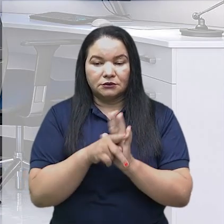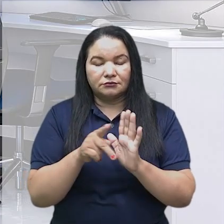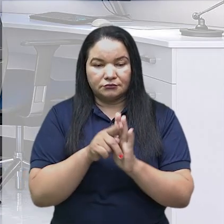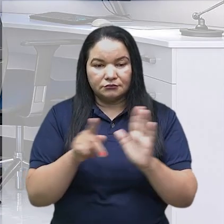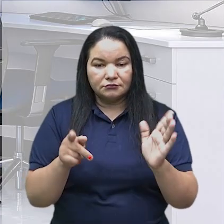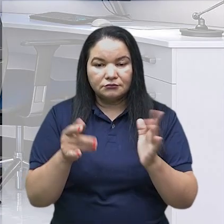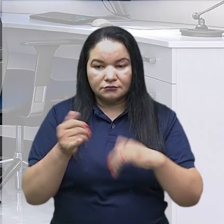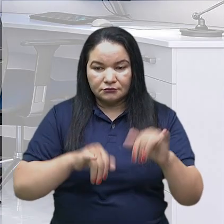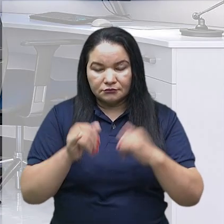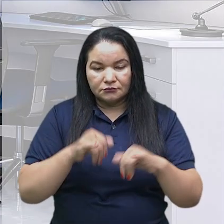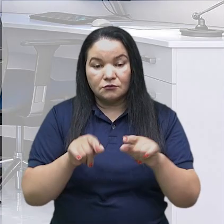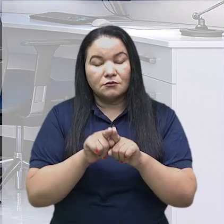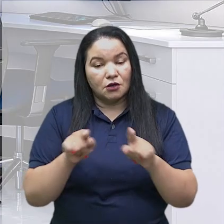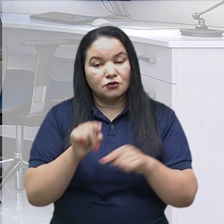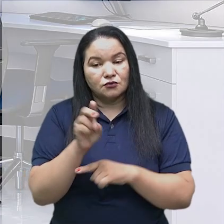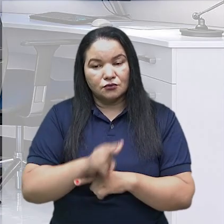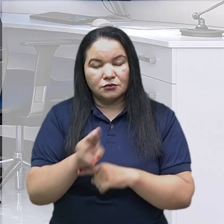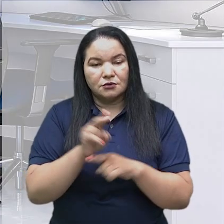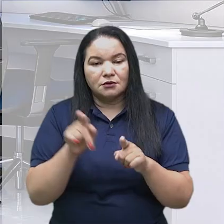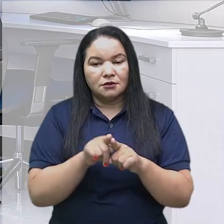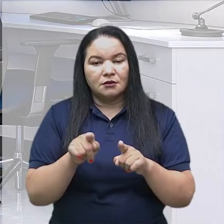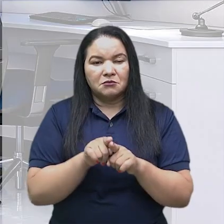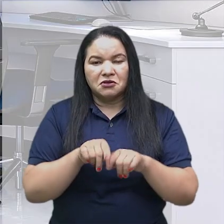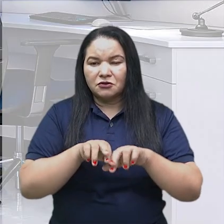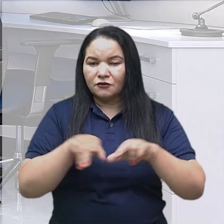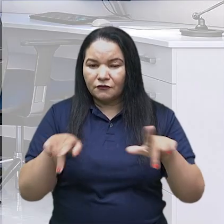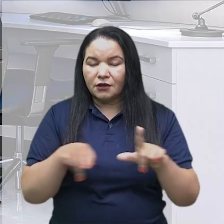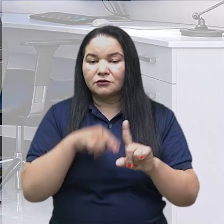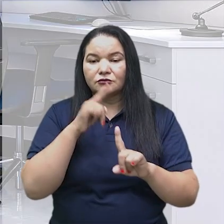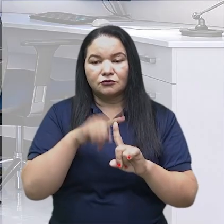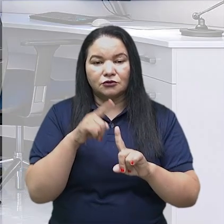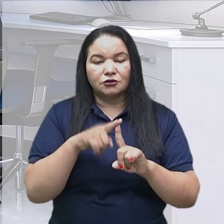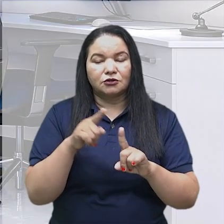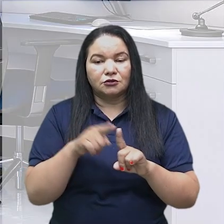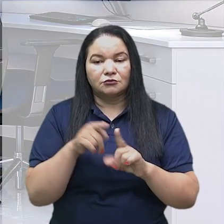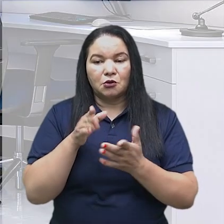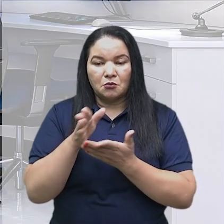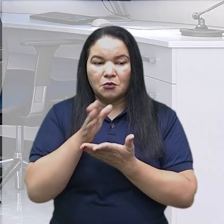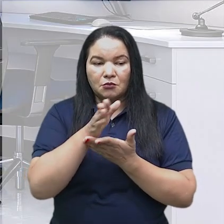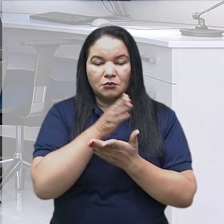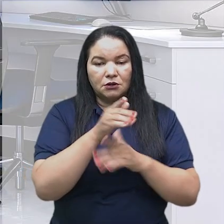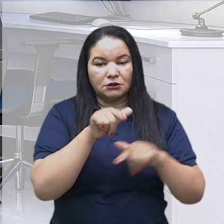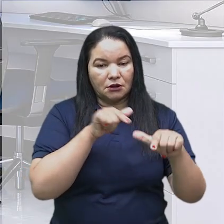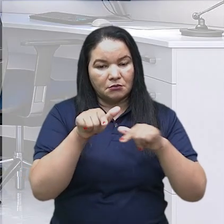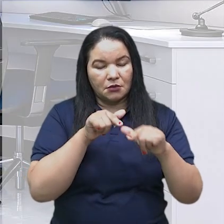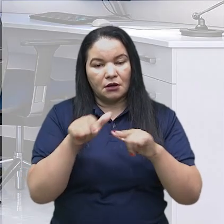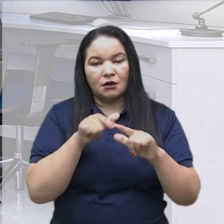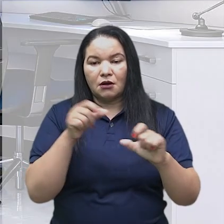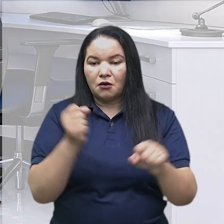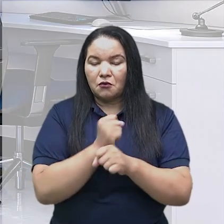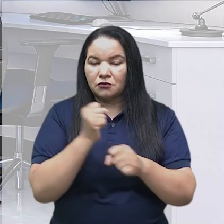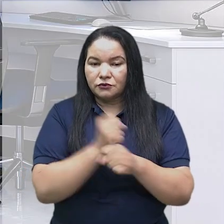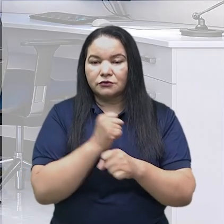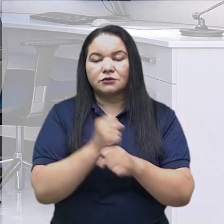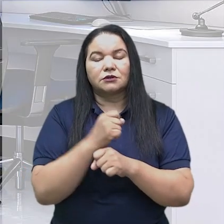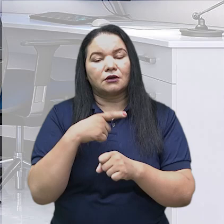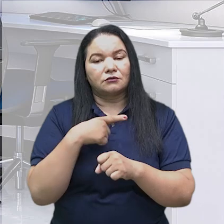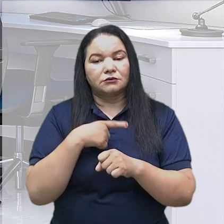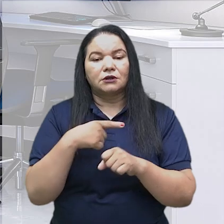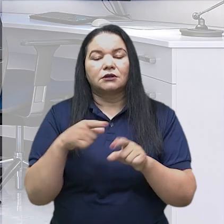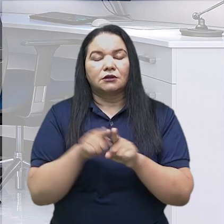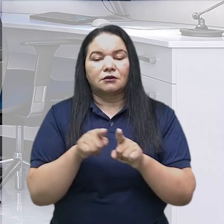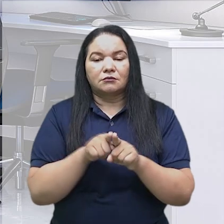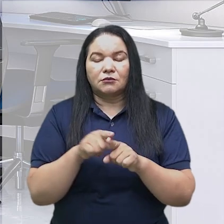também utiliza, né, EPIs e EPCs em vários outros ramos, tá, gente? No ramo da construção, né, em vários